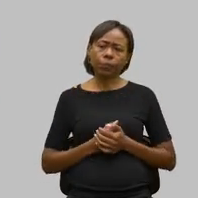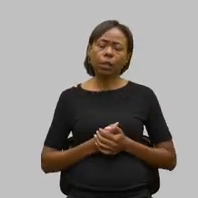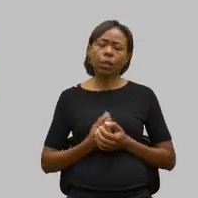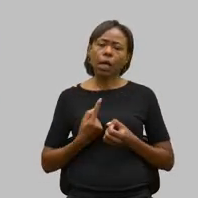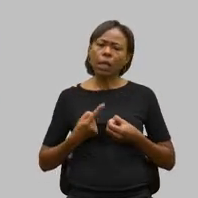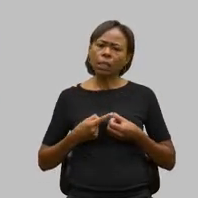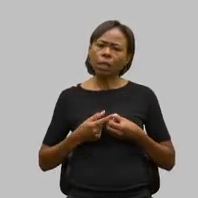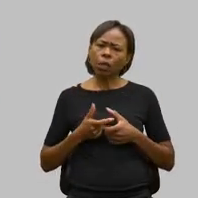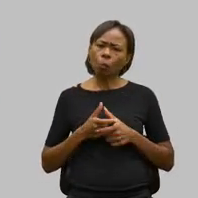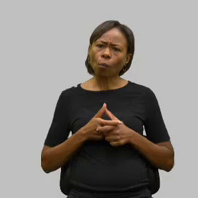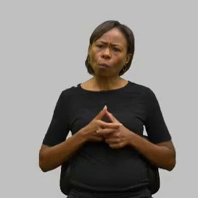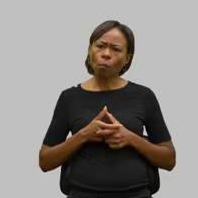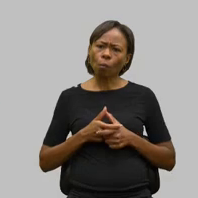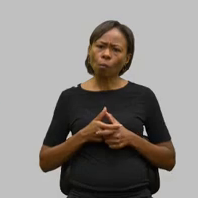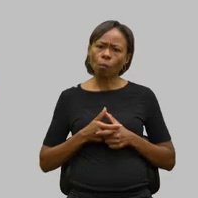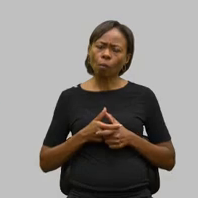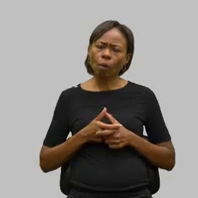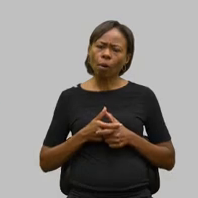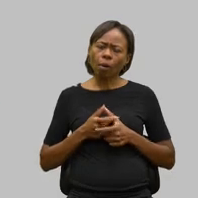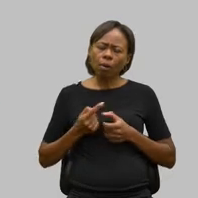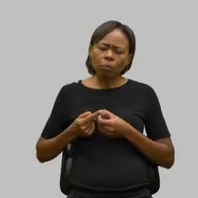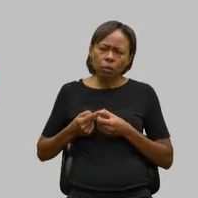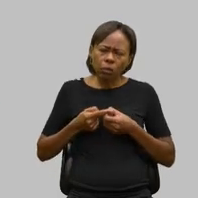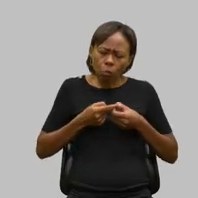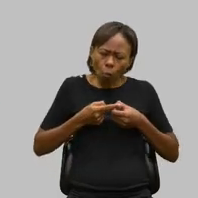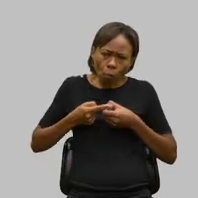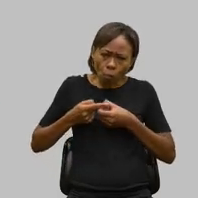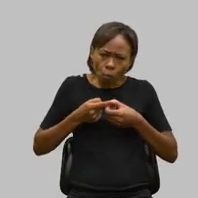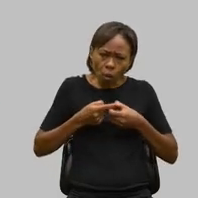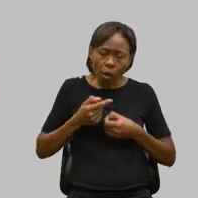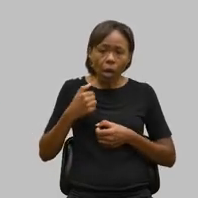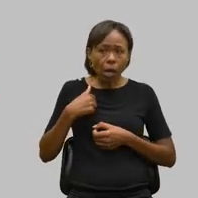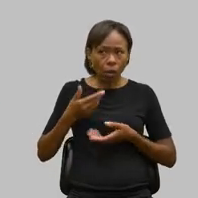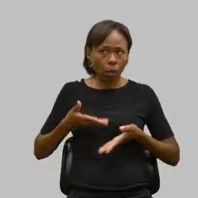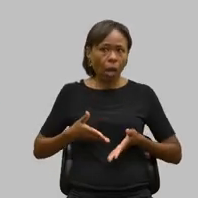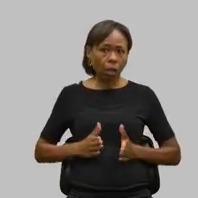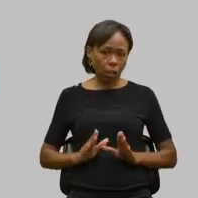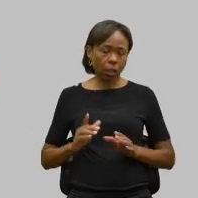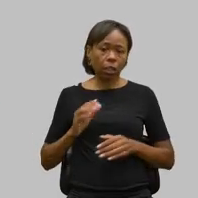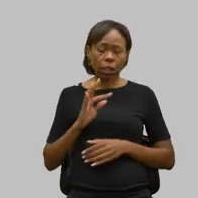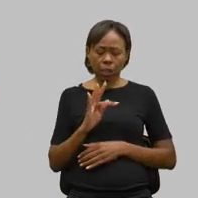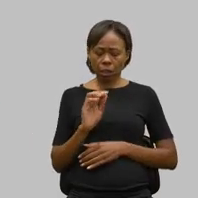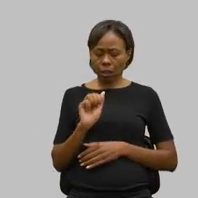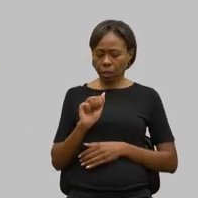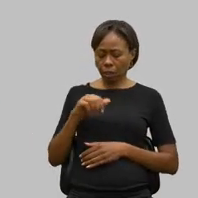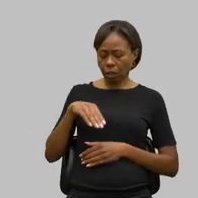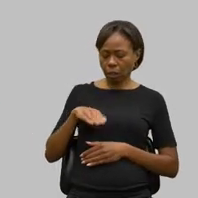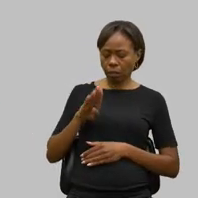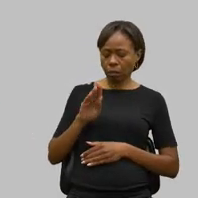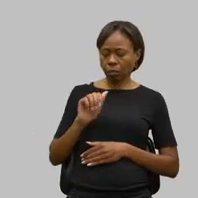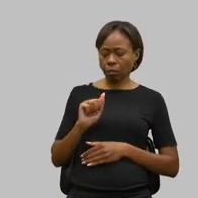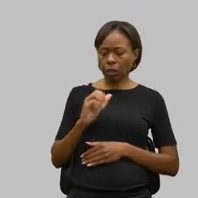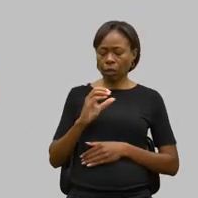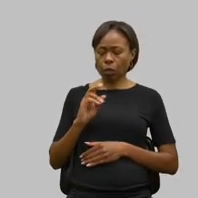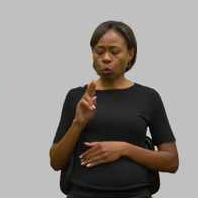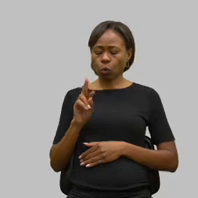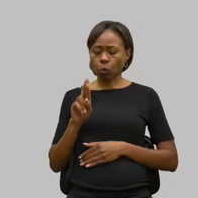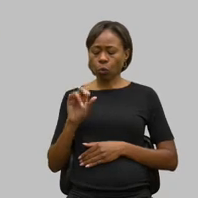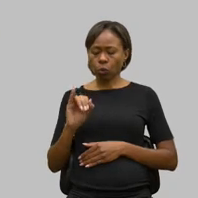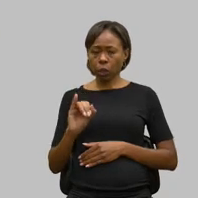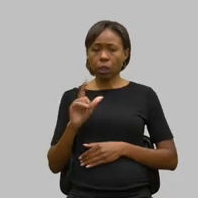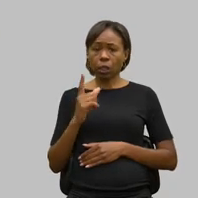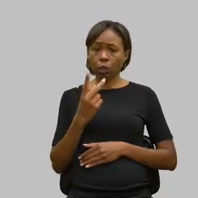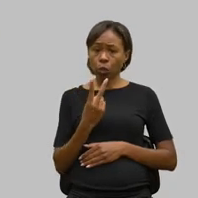menores, as cidades pequenas, dentre elas, eu sou nascido em uma, Itambacuri, tem dois hospitais pequenos,